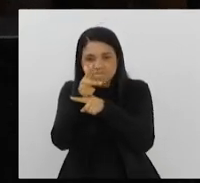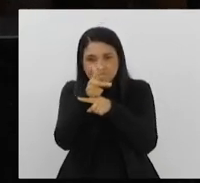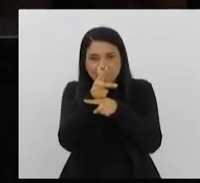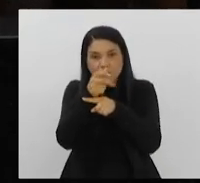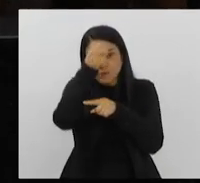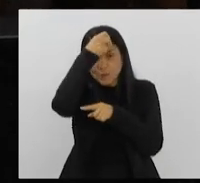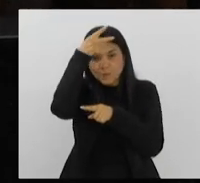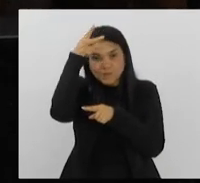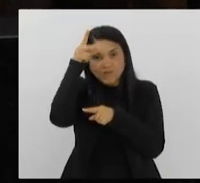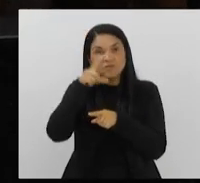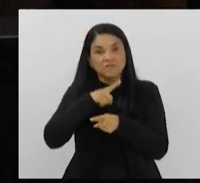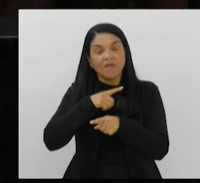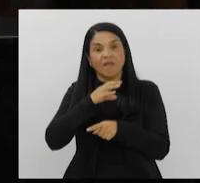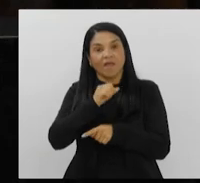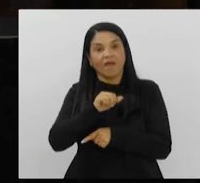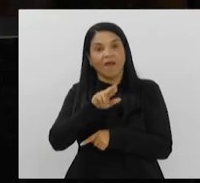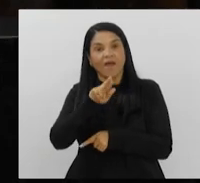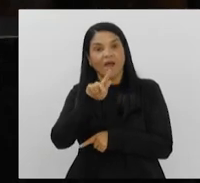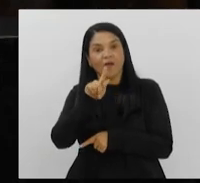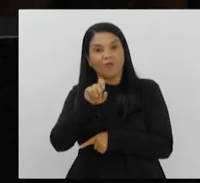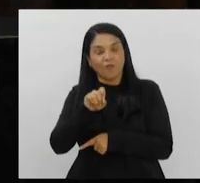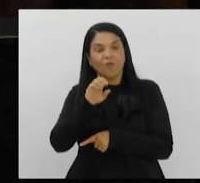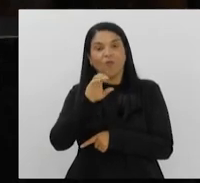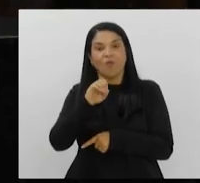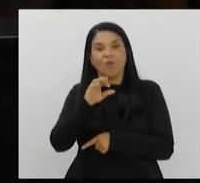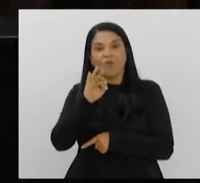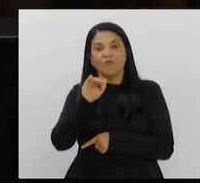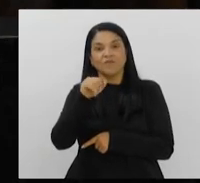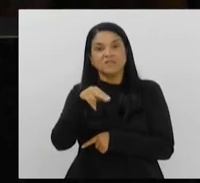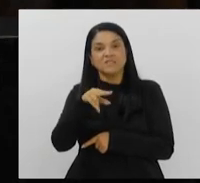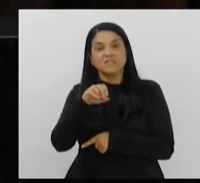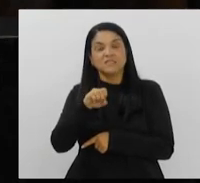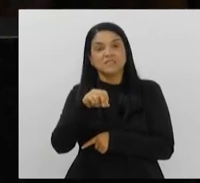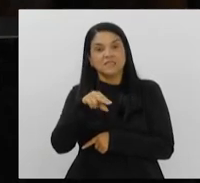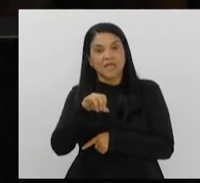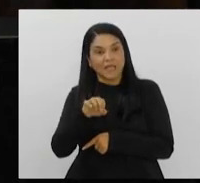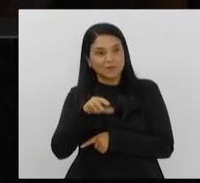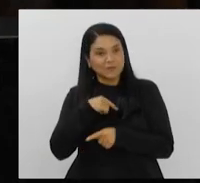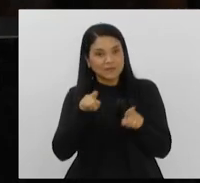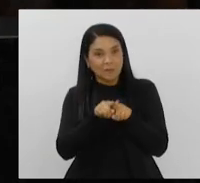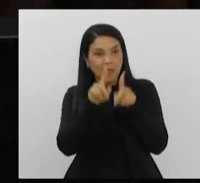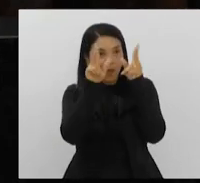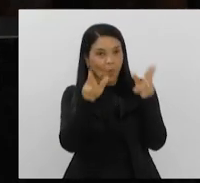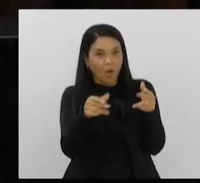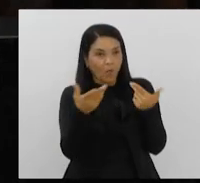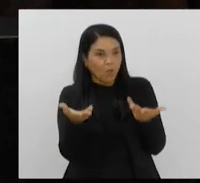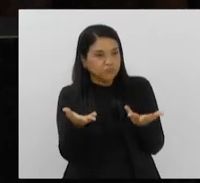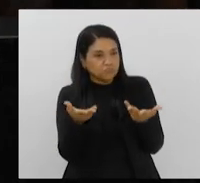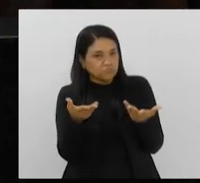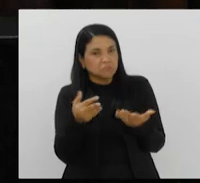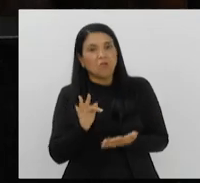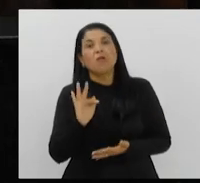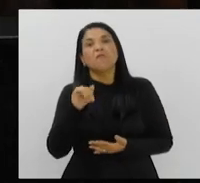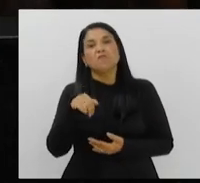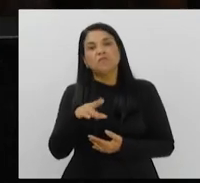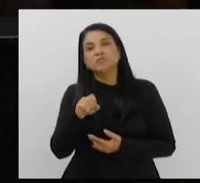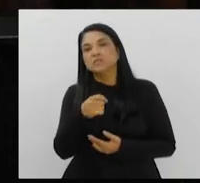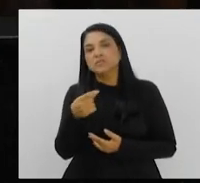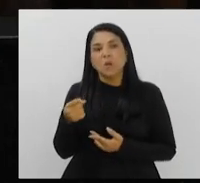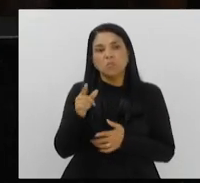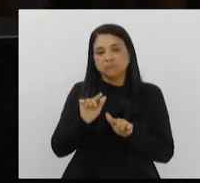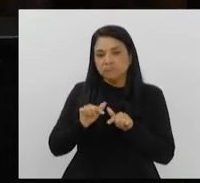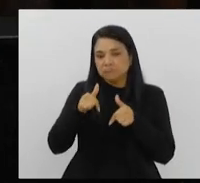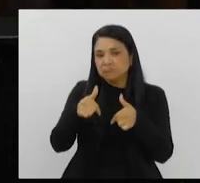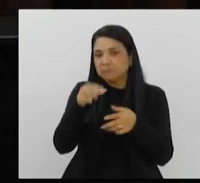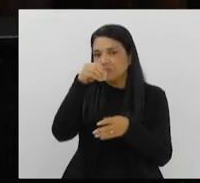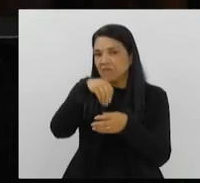Ele também tinha um cargo de oficineiro. Também estou querendo saber qual é a função que ele